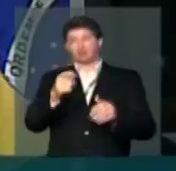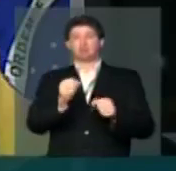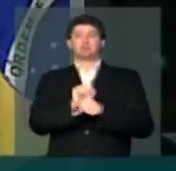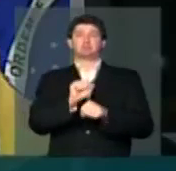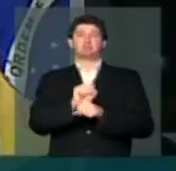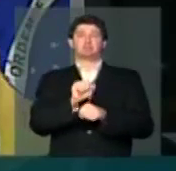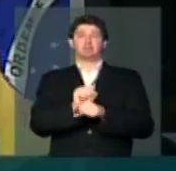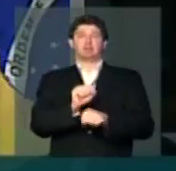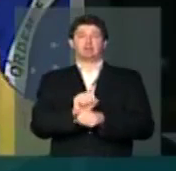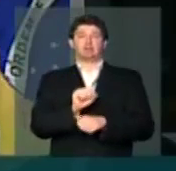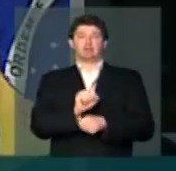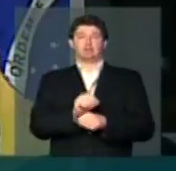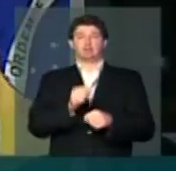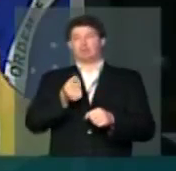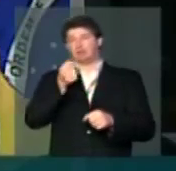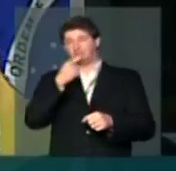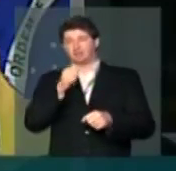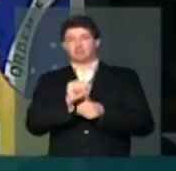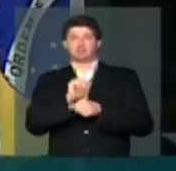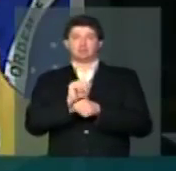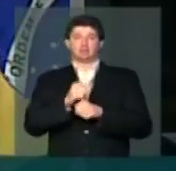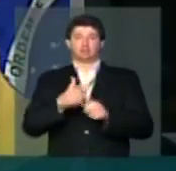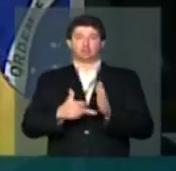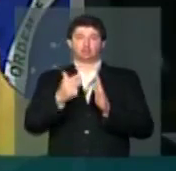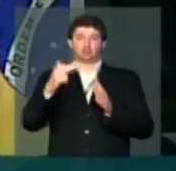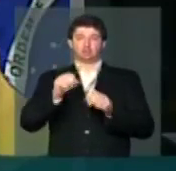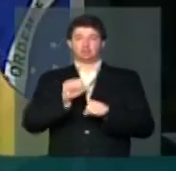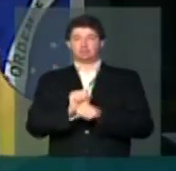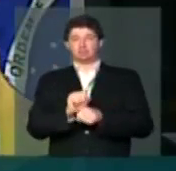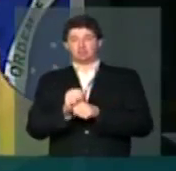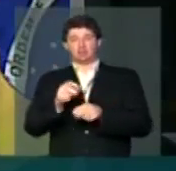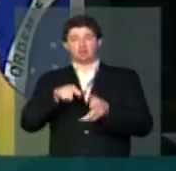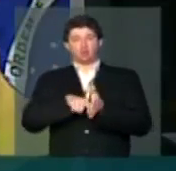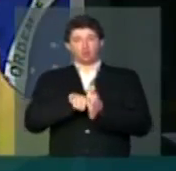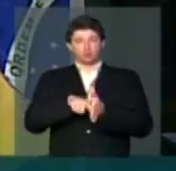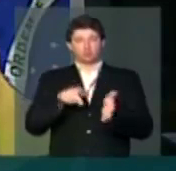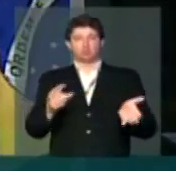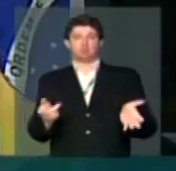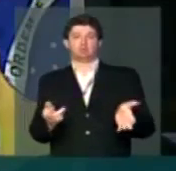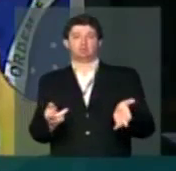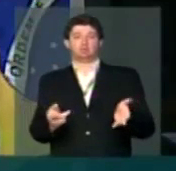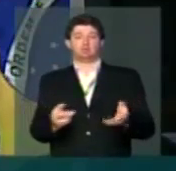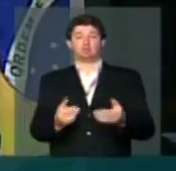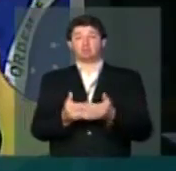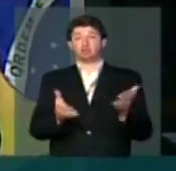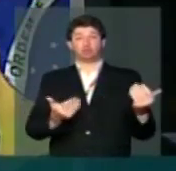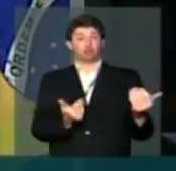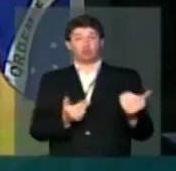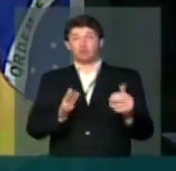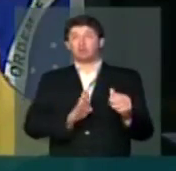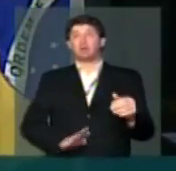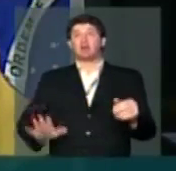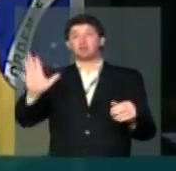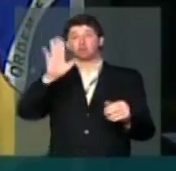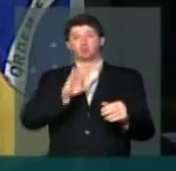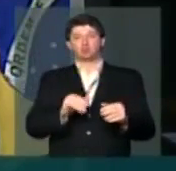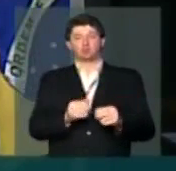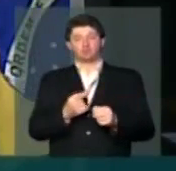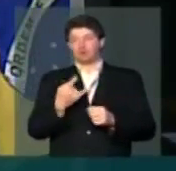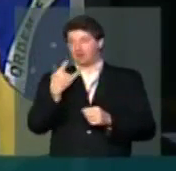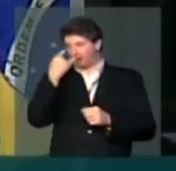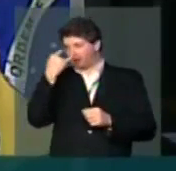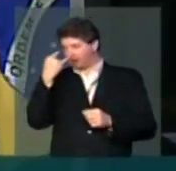cirurgia. Precisamos impedir que o país perca uma geração inteira de jovens brasileiros vítimas ou aliciados